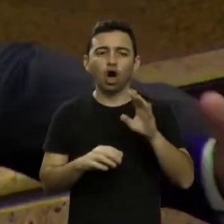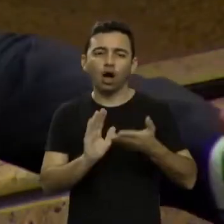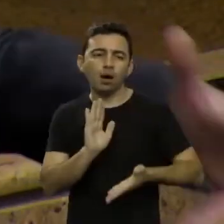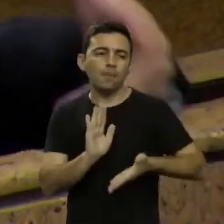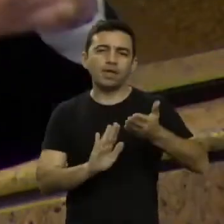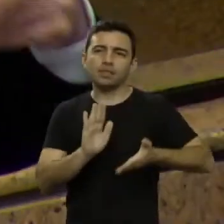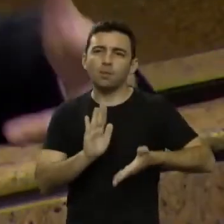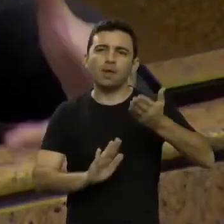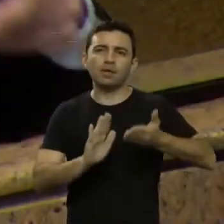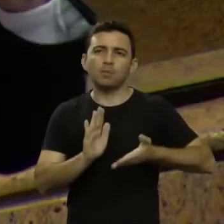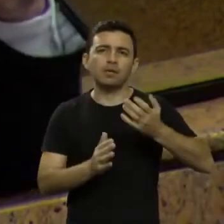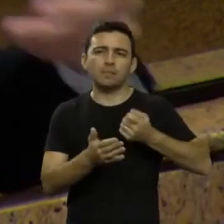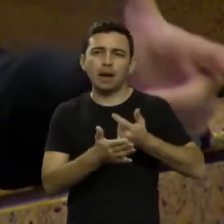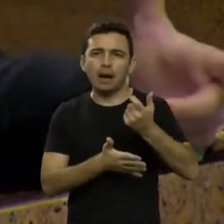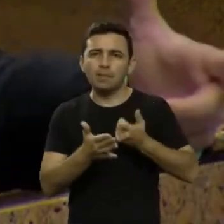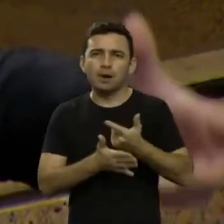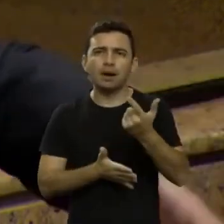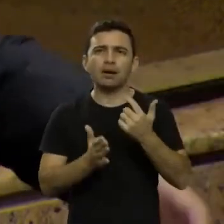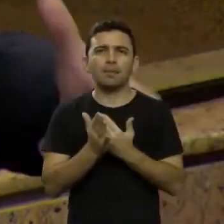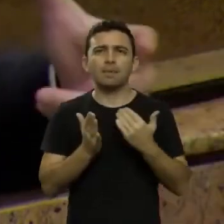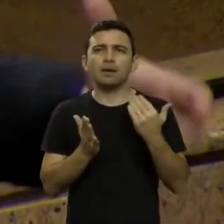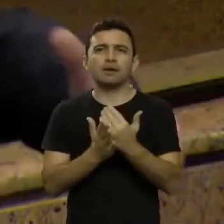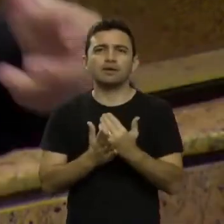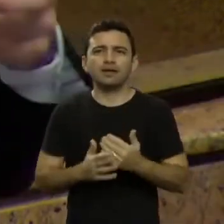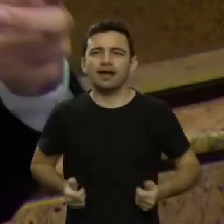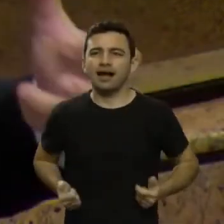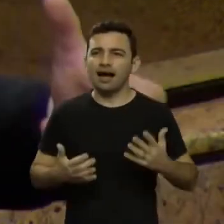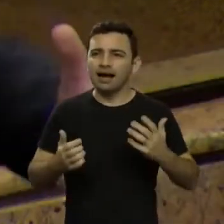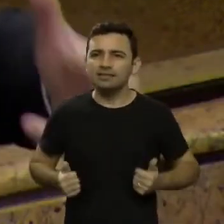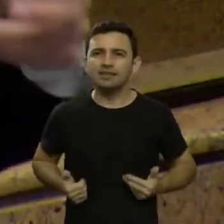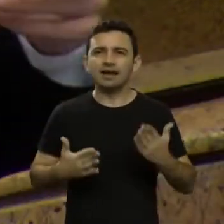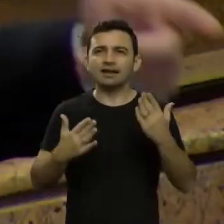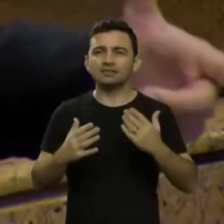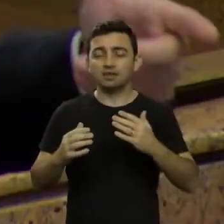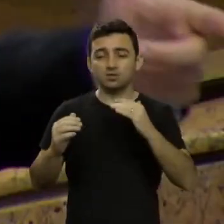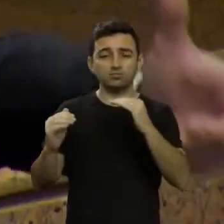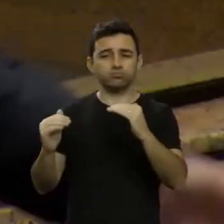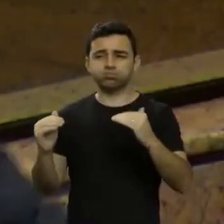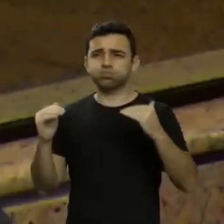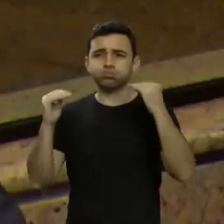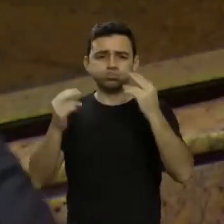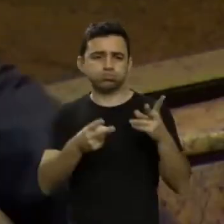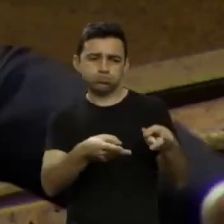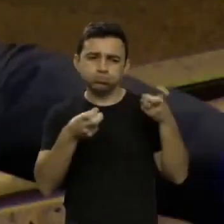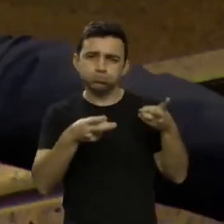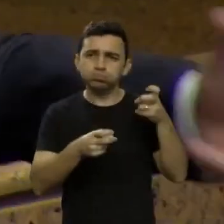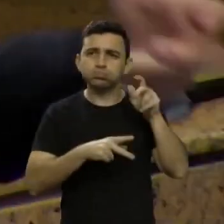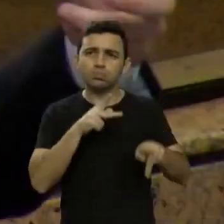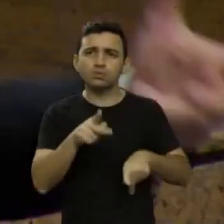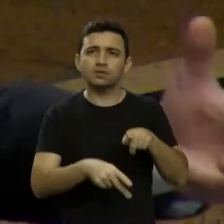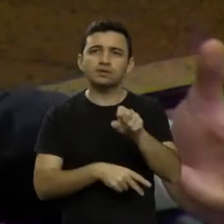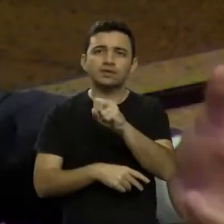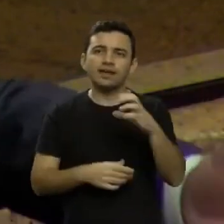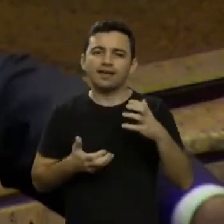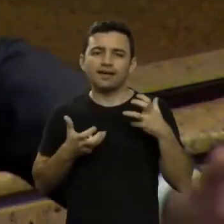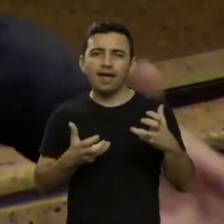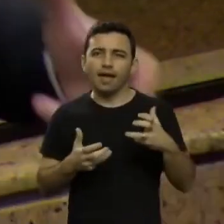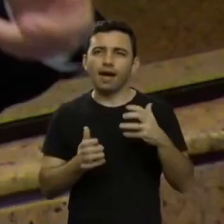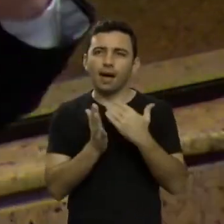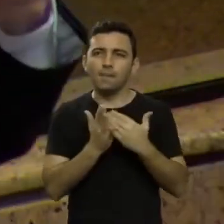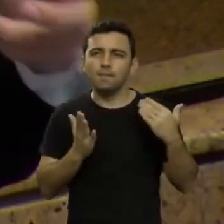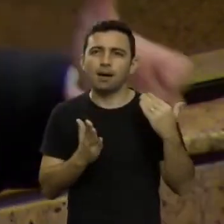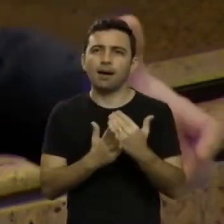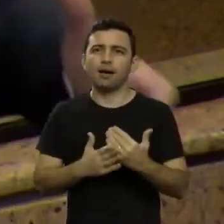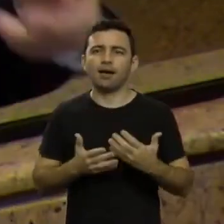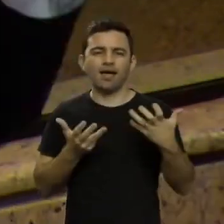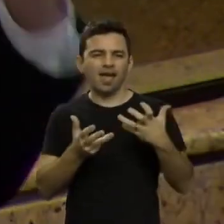custo, aumento de despesa. É sempre a casta que explora o catarinense querendo mais, querendo